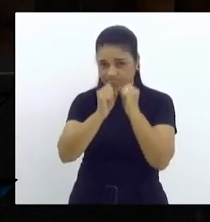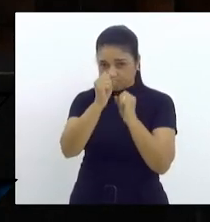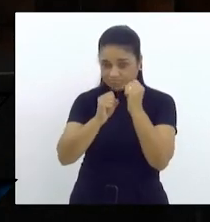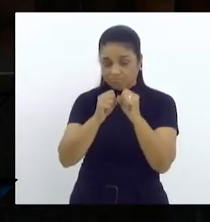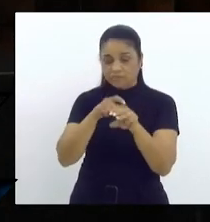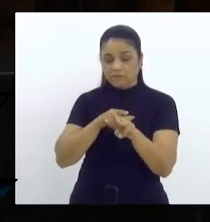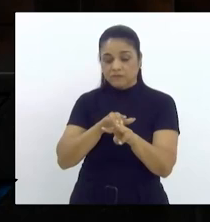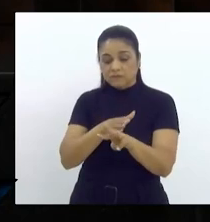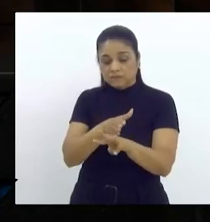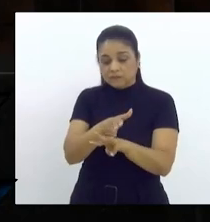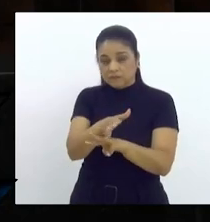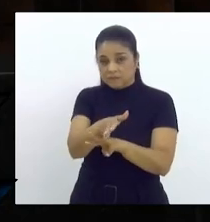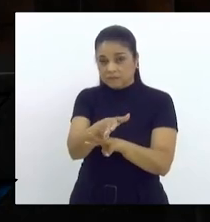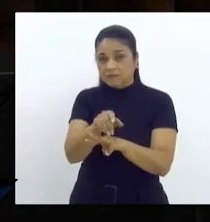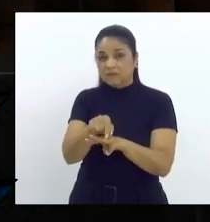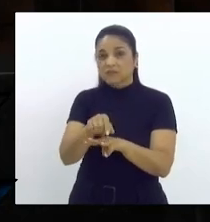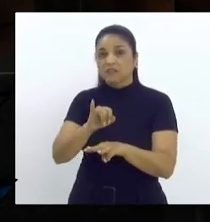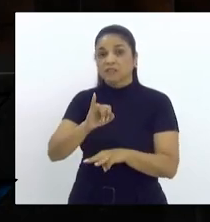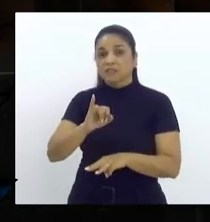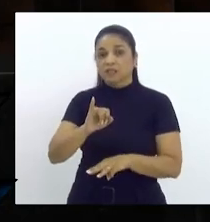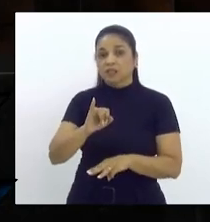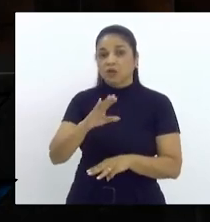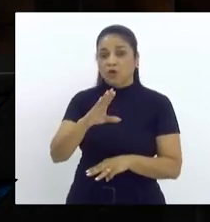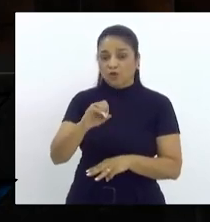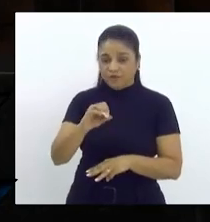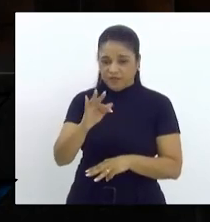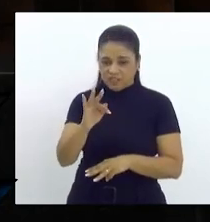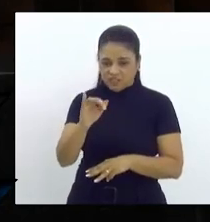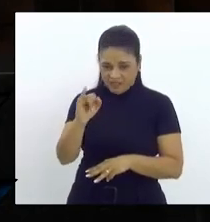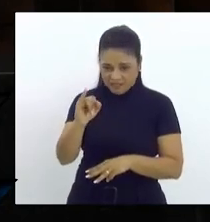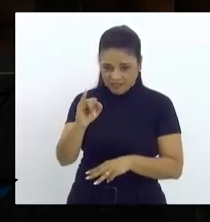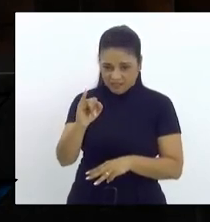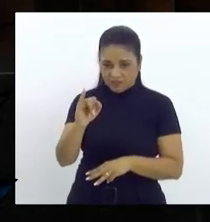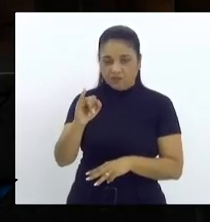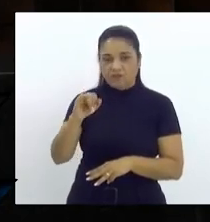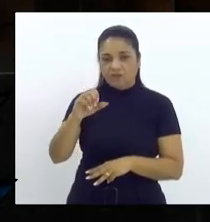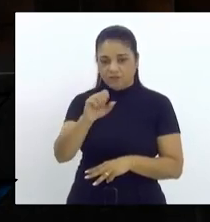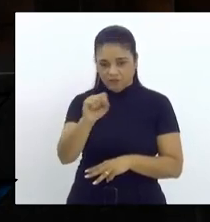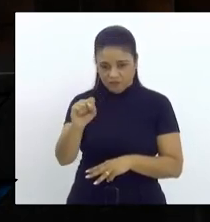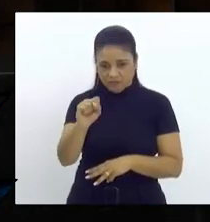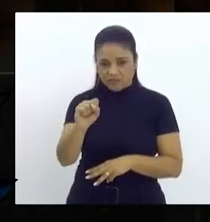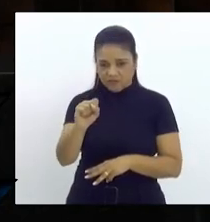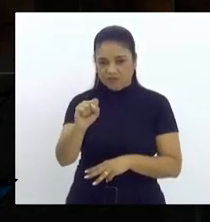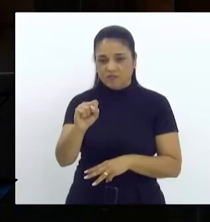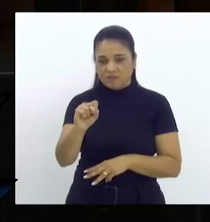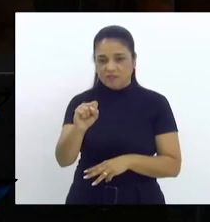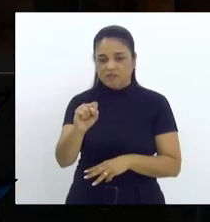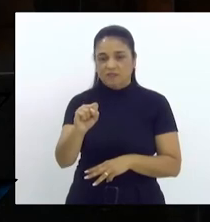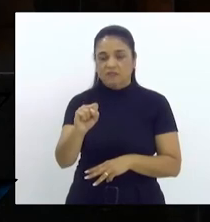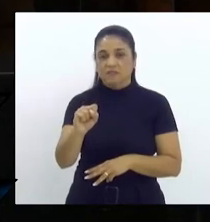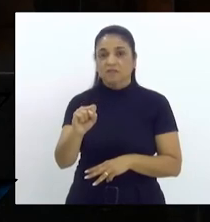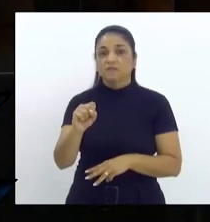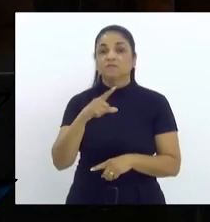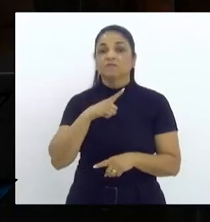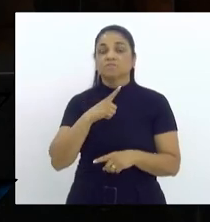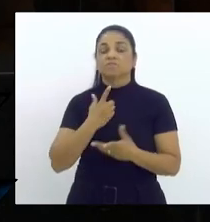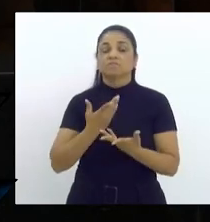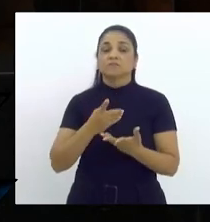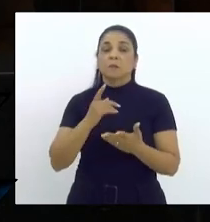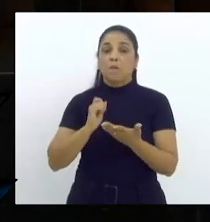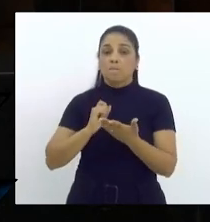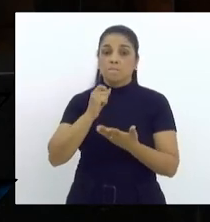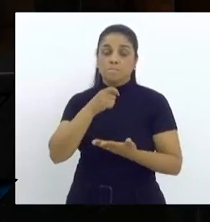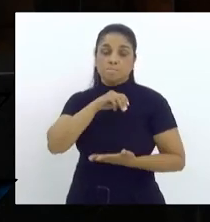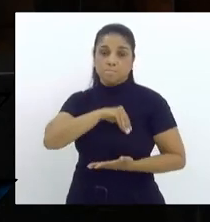são 2 contribuições que incidem em folha de pagamento. Então, vai haver a